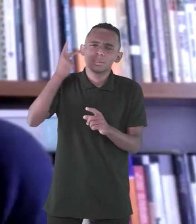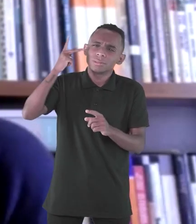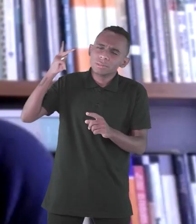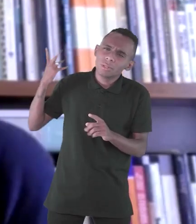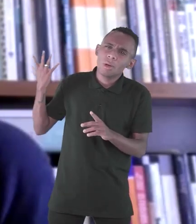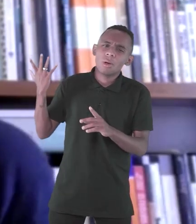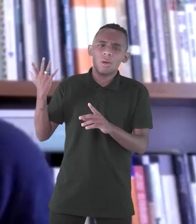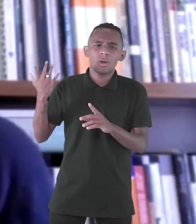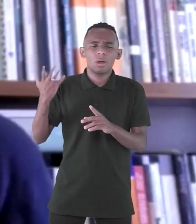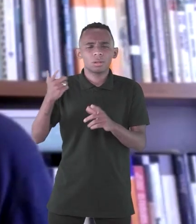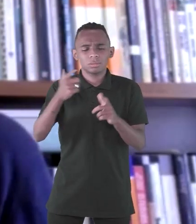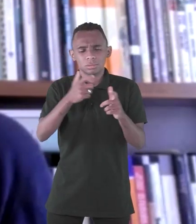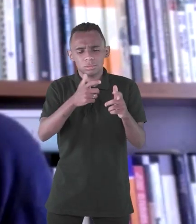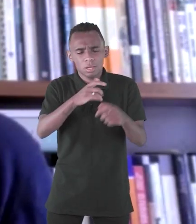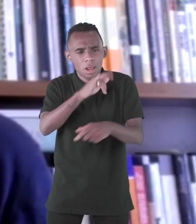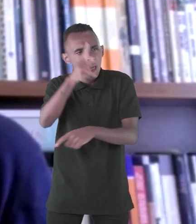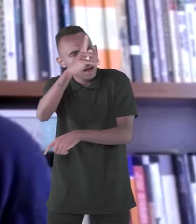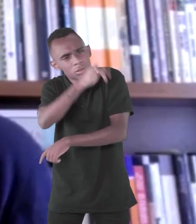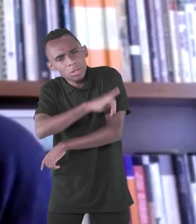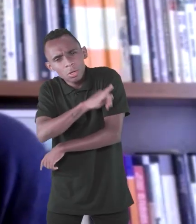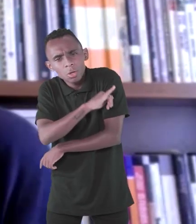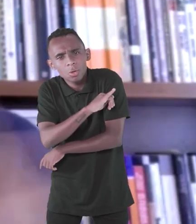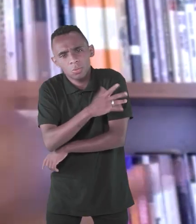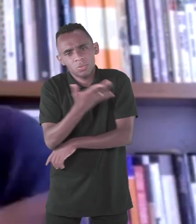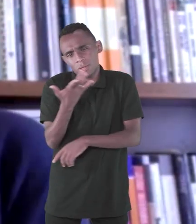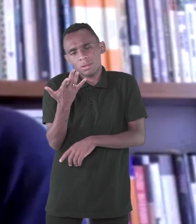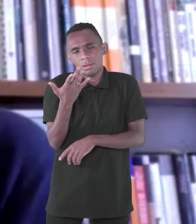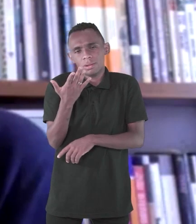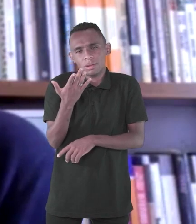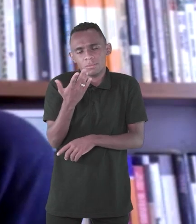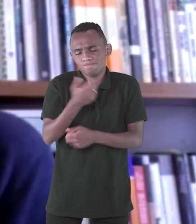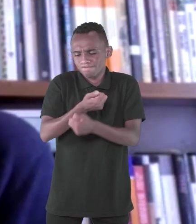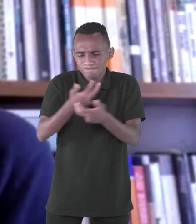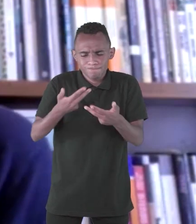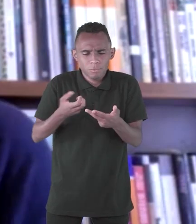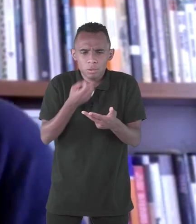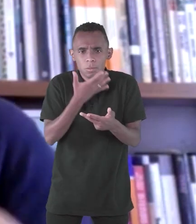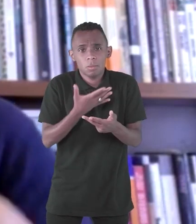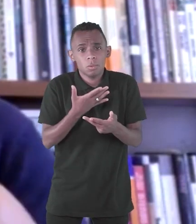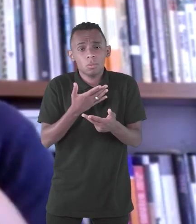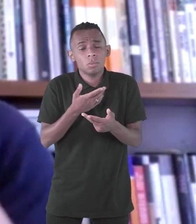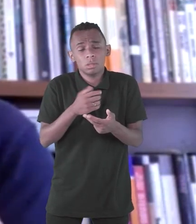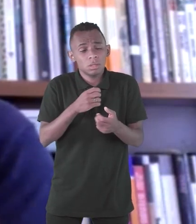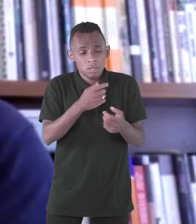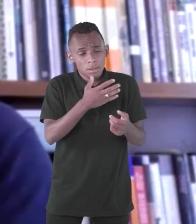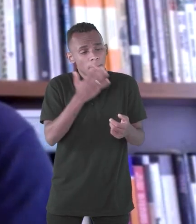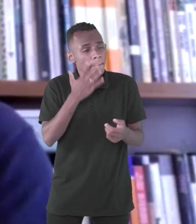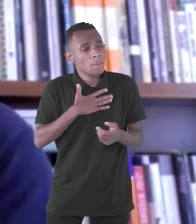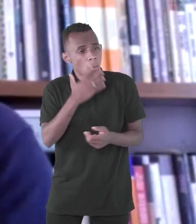Lapa carioca e me deixava comprar esses discos. Me trouxe